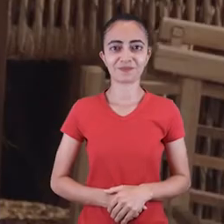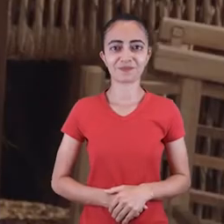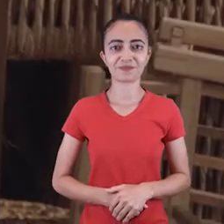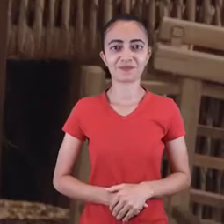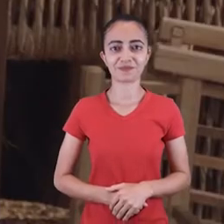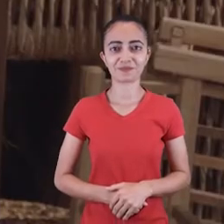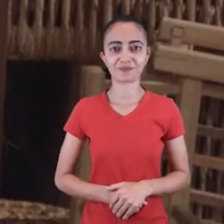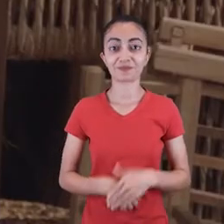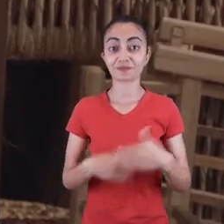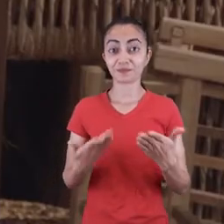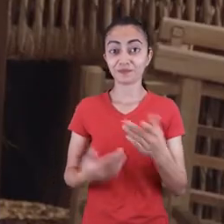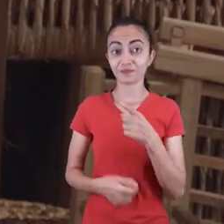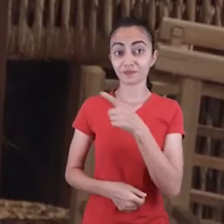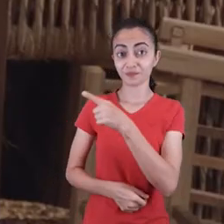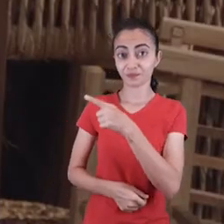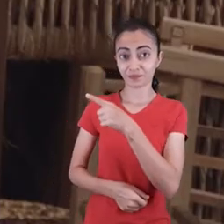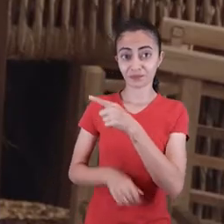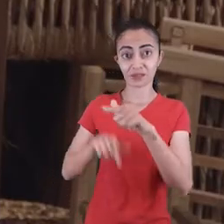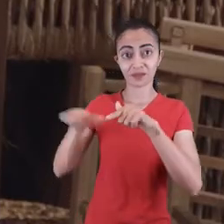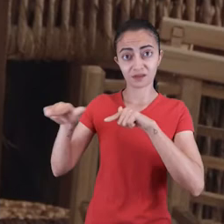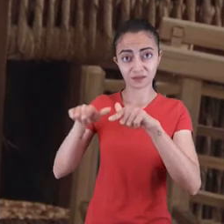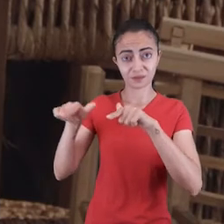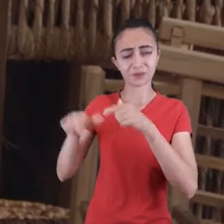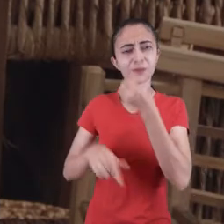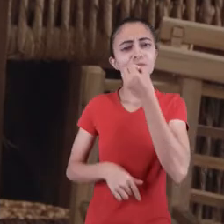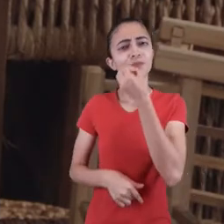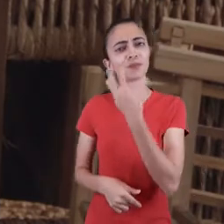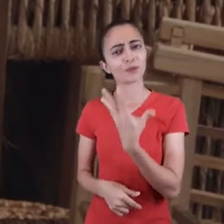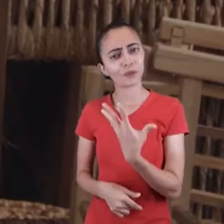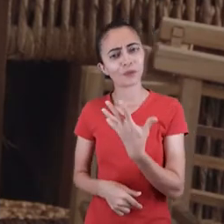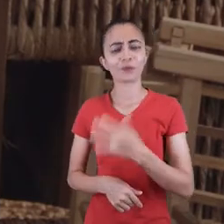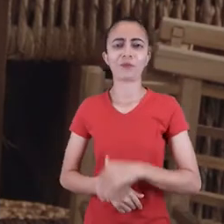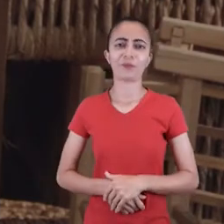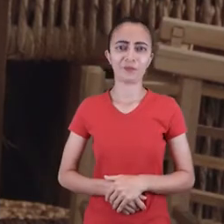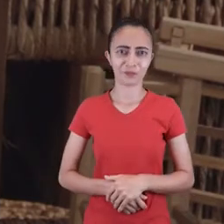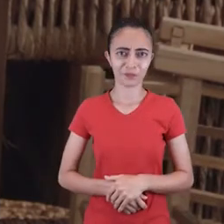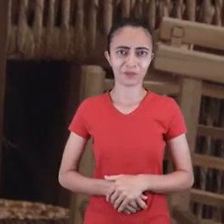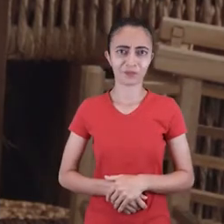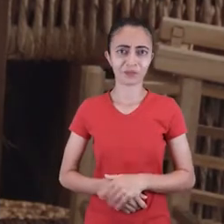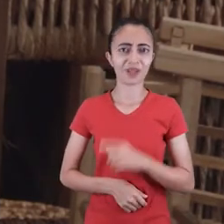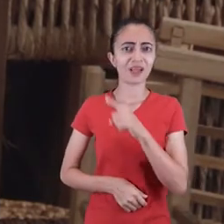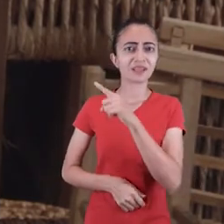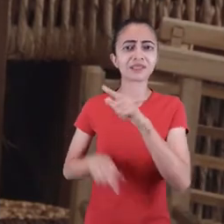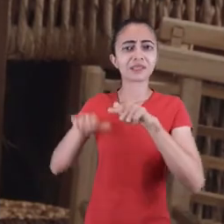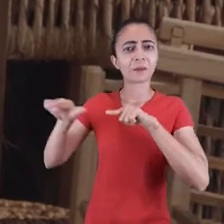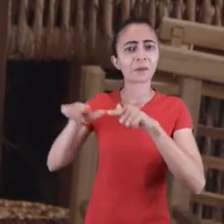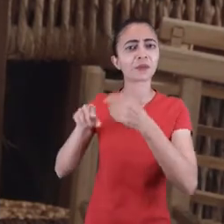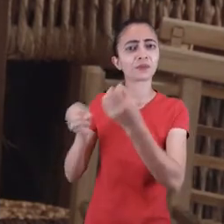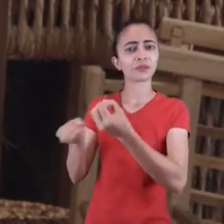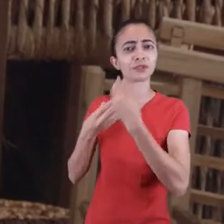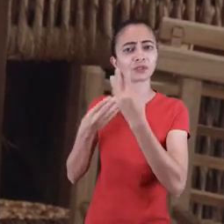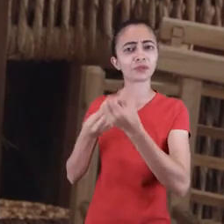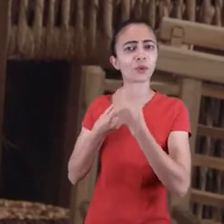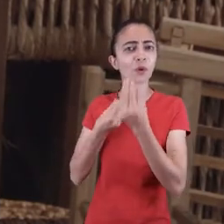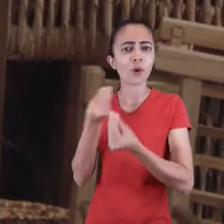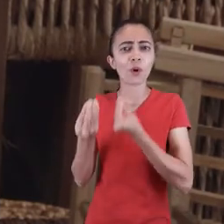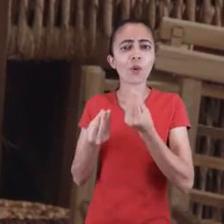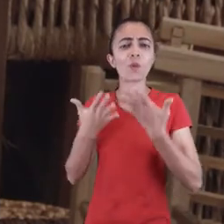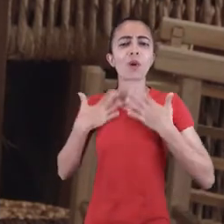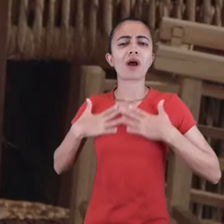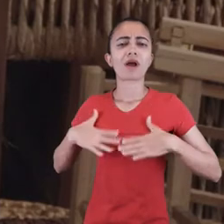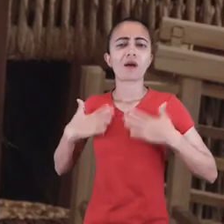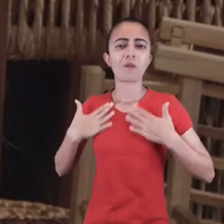Pessoal, esse trabalho é muito bom. Esse trabalho me ensinou muito a